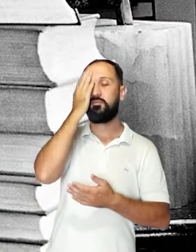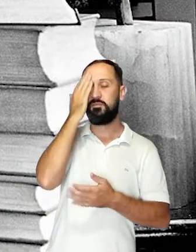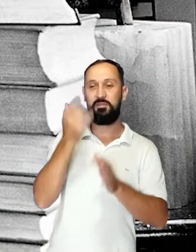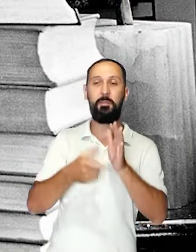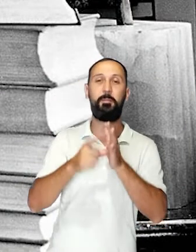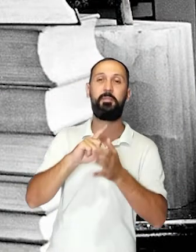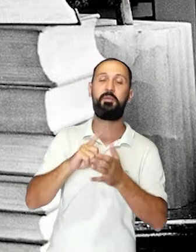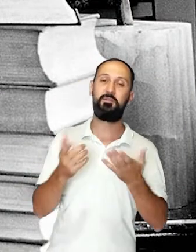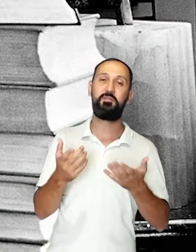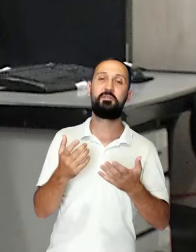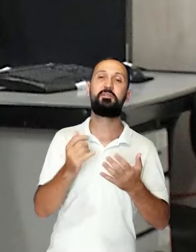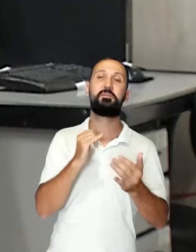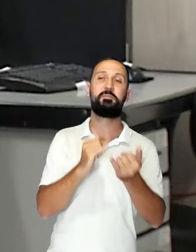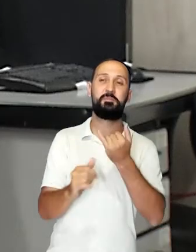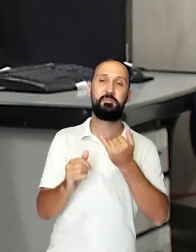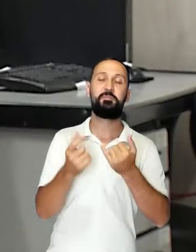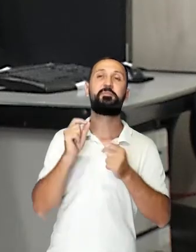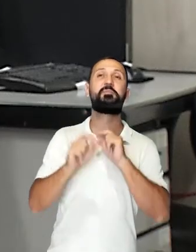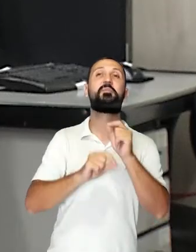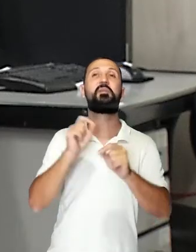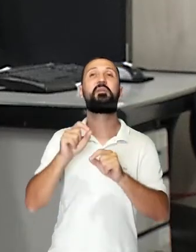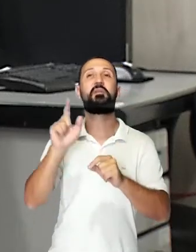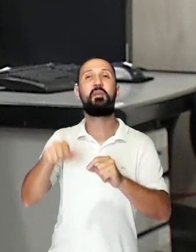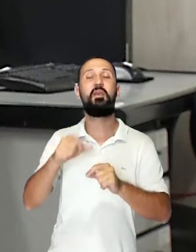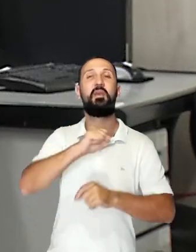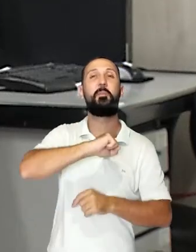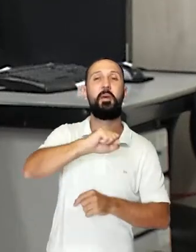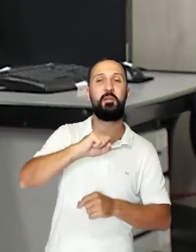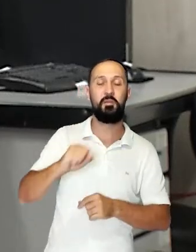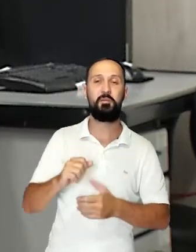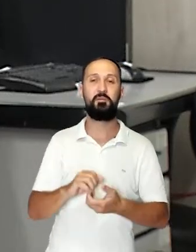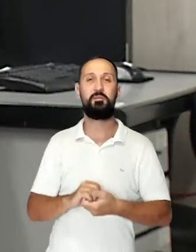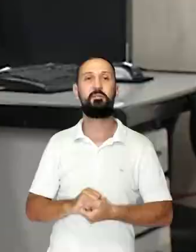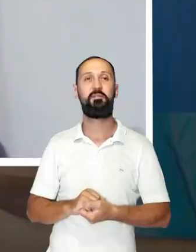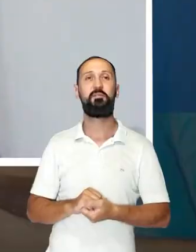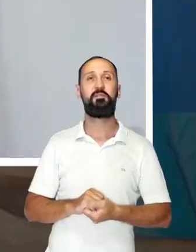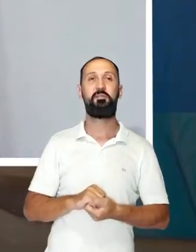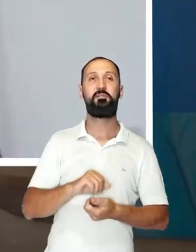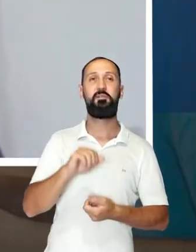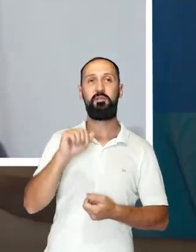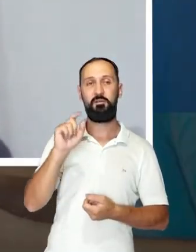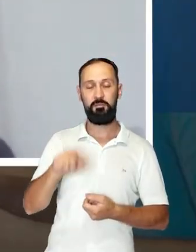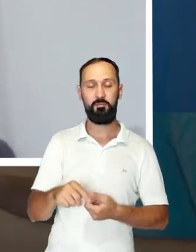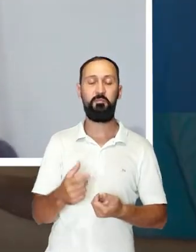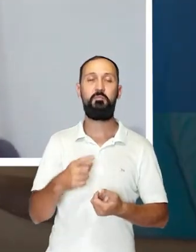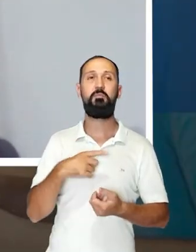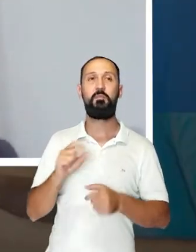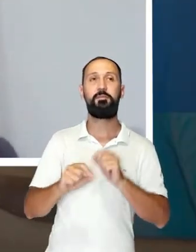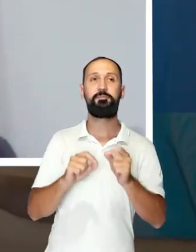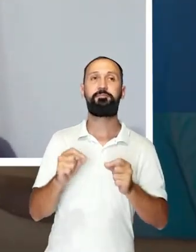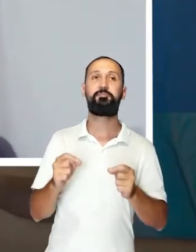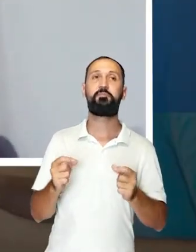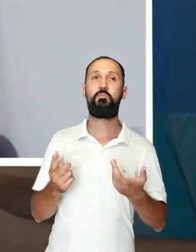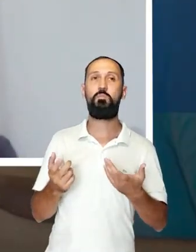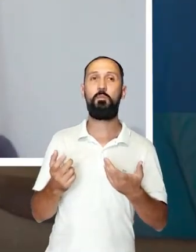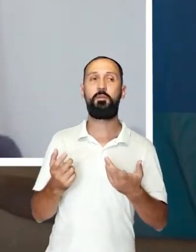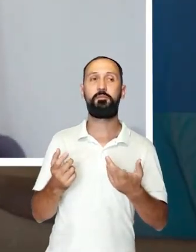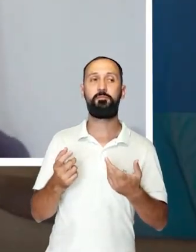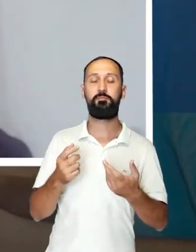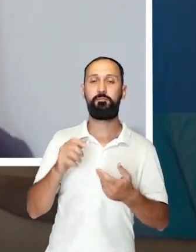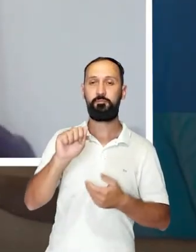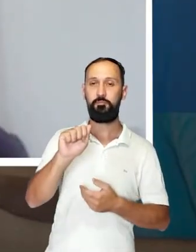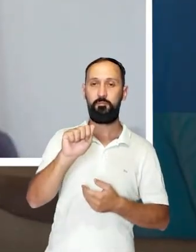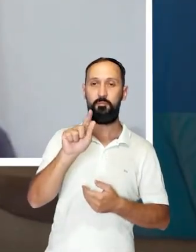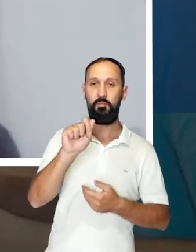consegue, né? Tá decifrando um pouco sobre quem é o assassino. Justamente. E tem uma coisa,